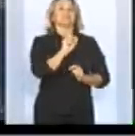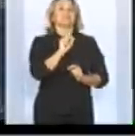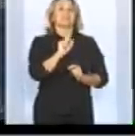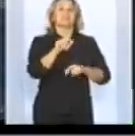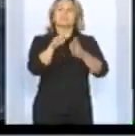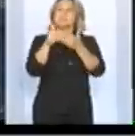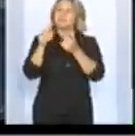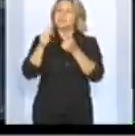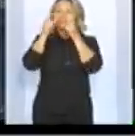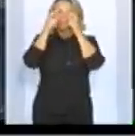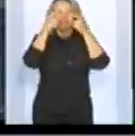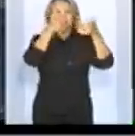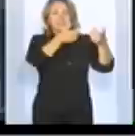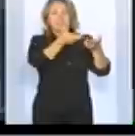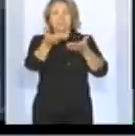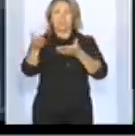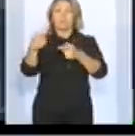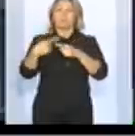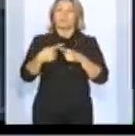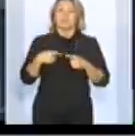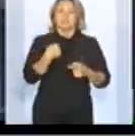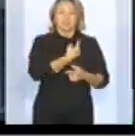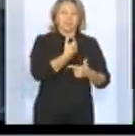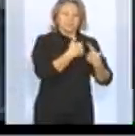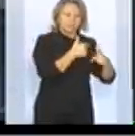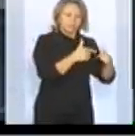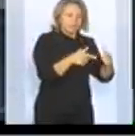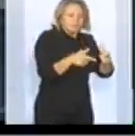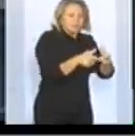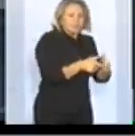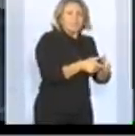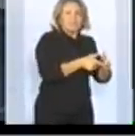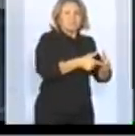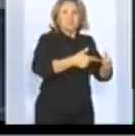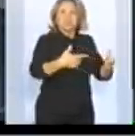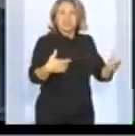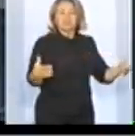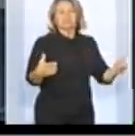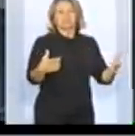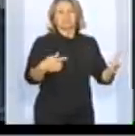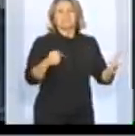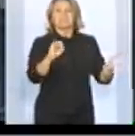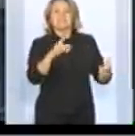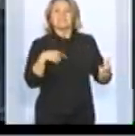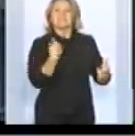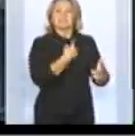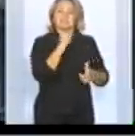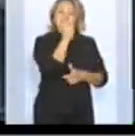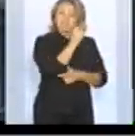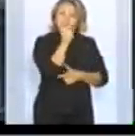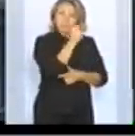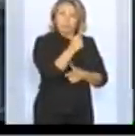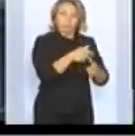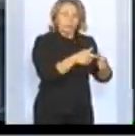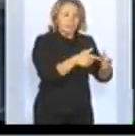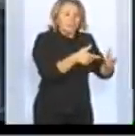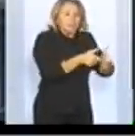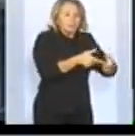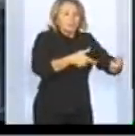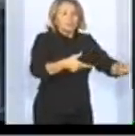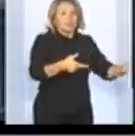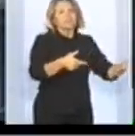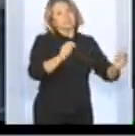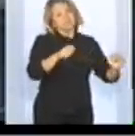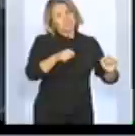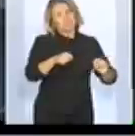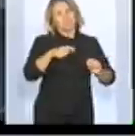atenção. Ora, se nós somos uma operadora de pequenos e médios, se nós somos uma associação de pequenos e médios operadores, então nós